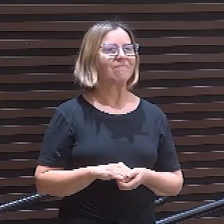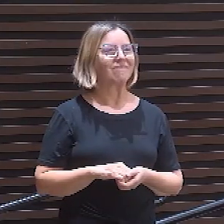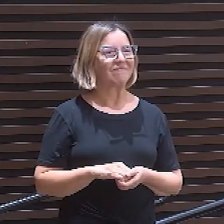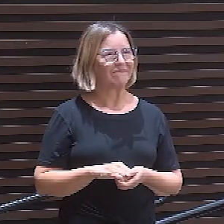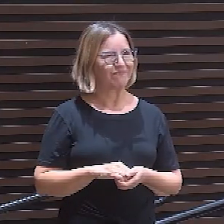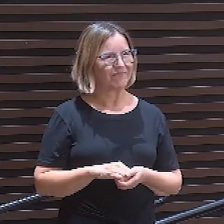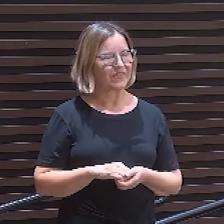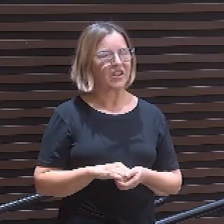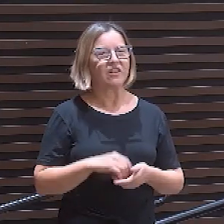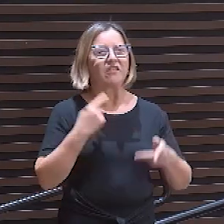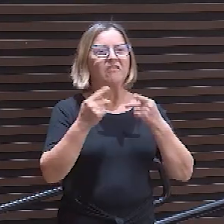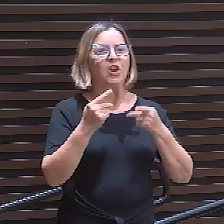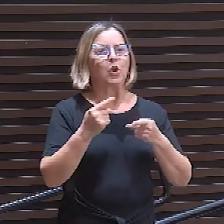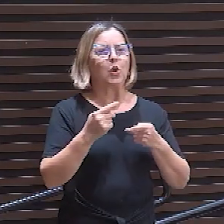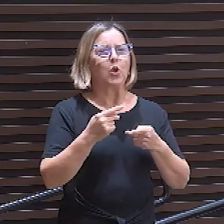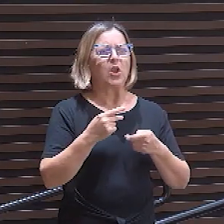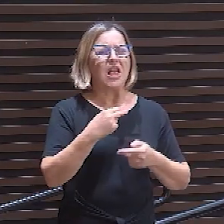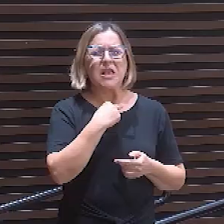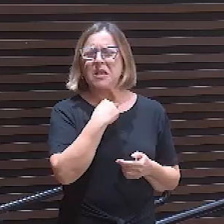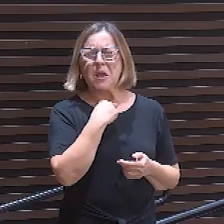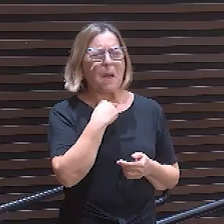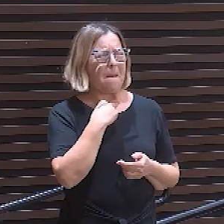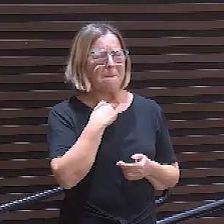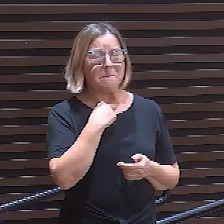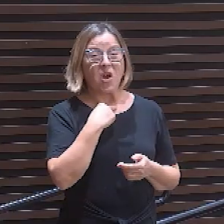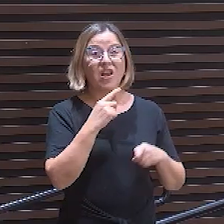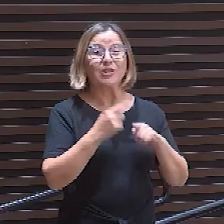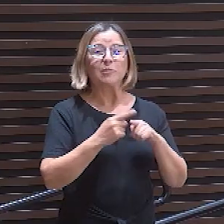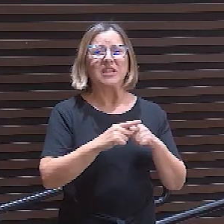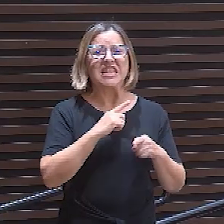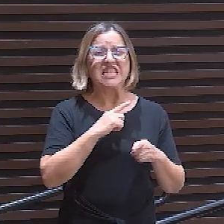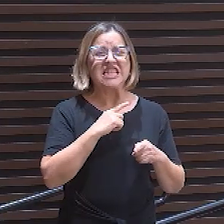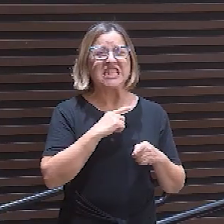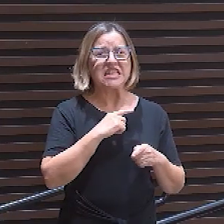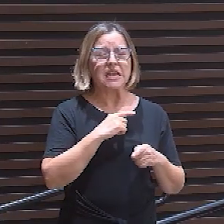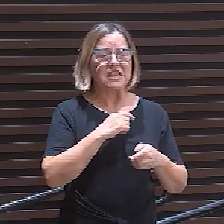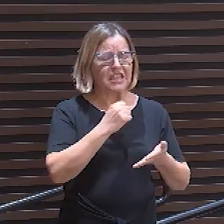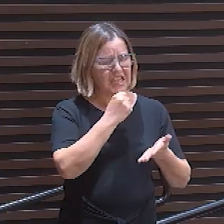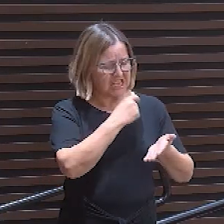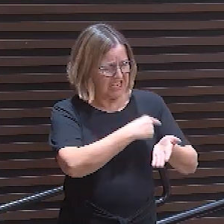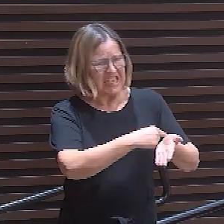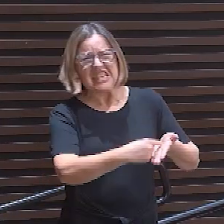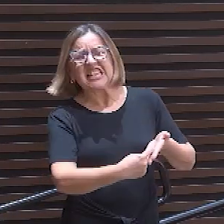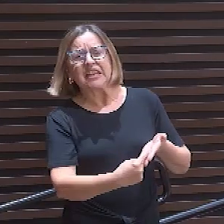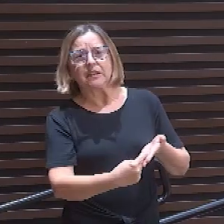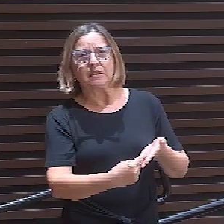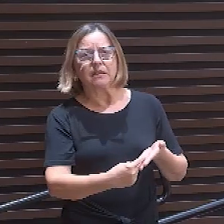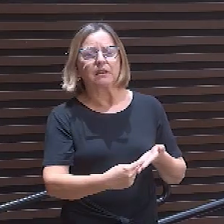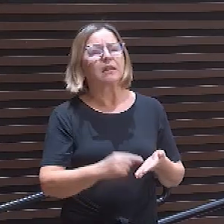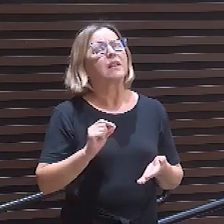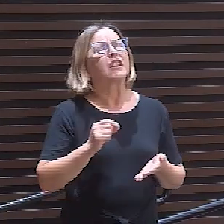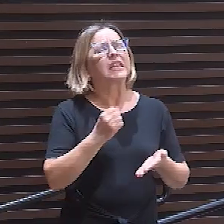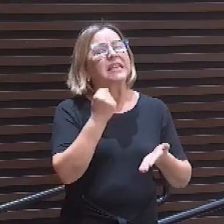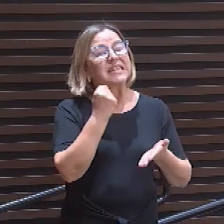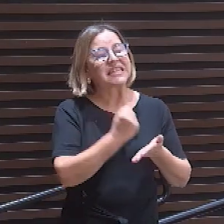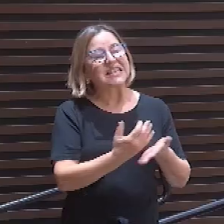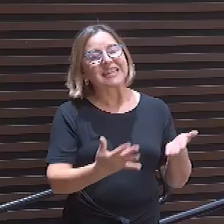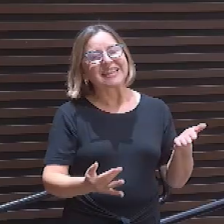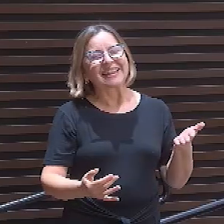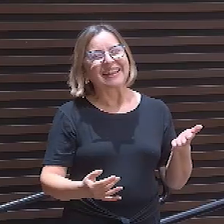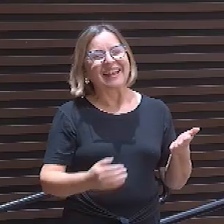Eu não posso porque tem sangue. Que sangue? Aquele do